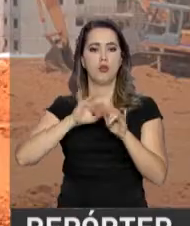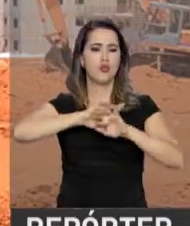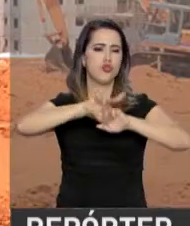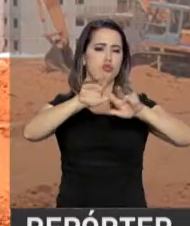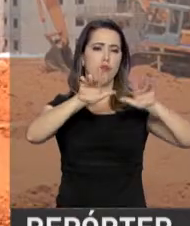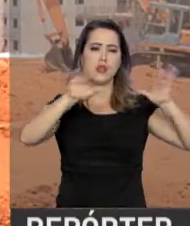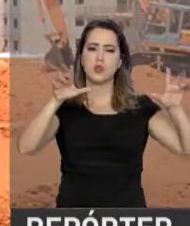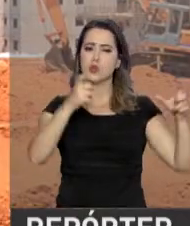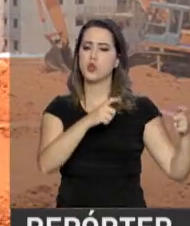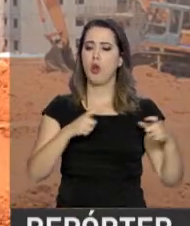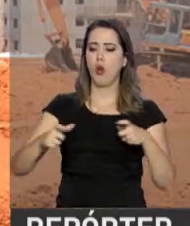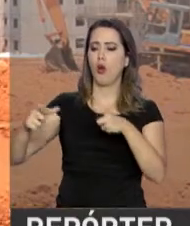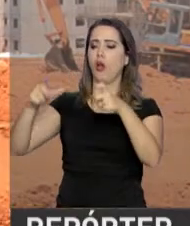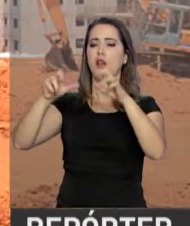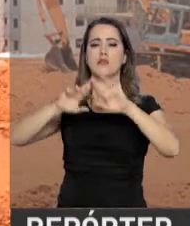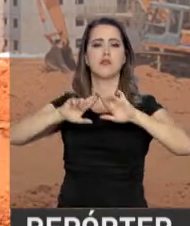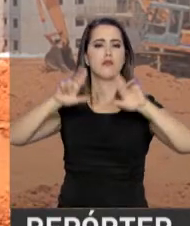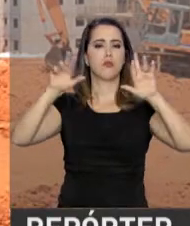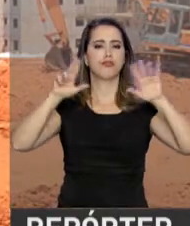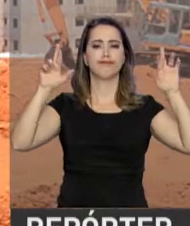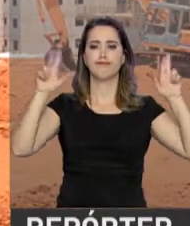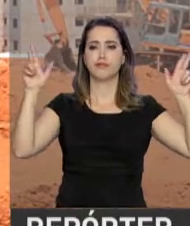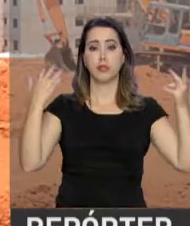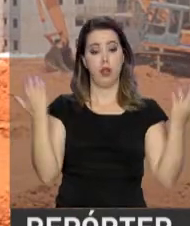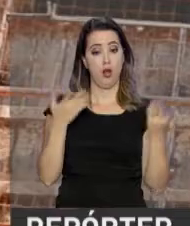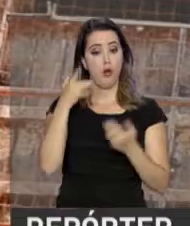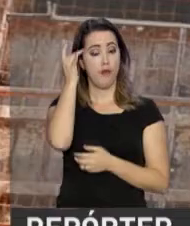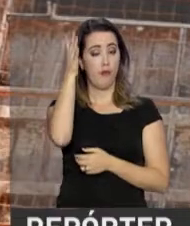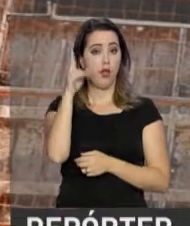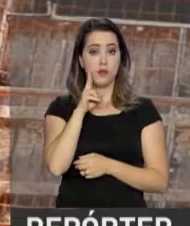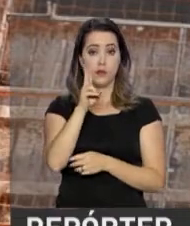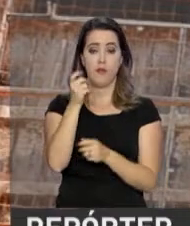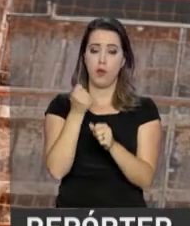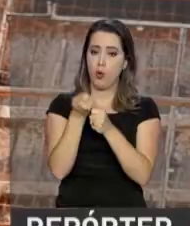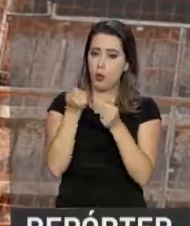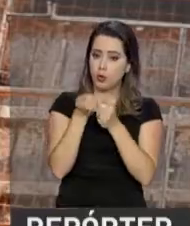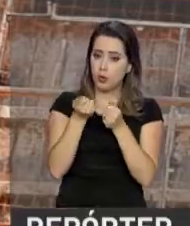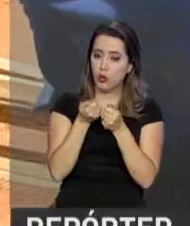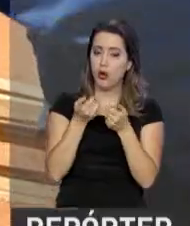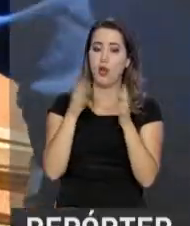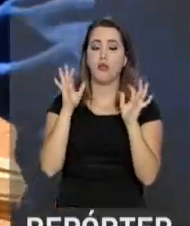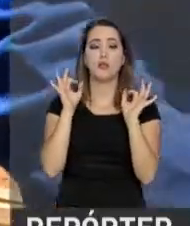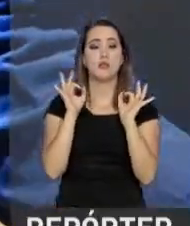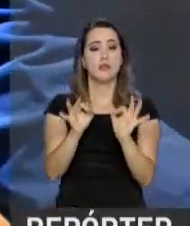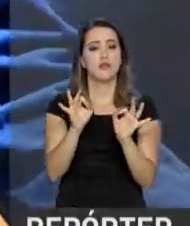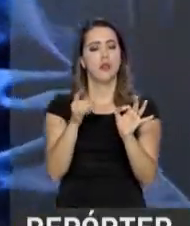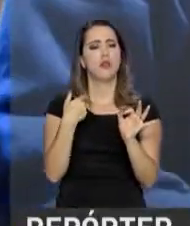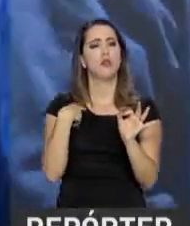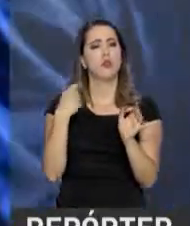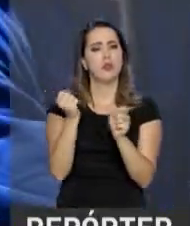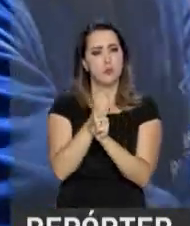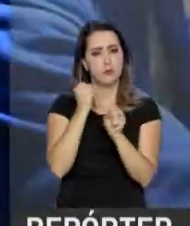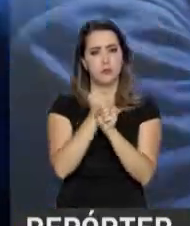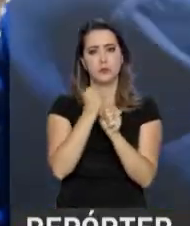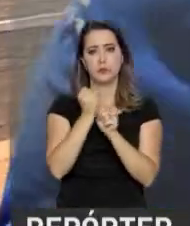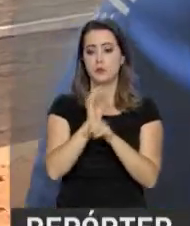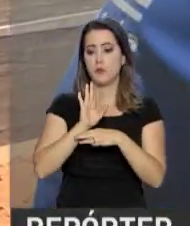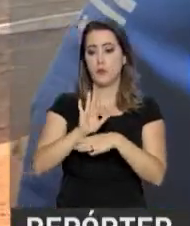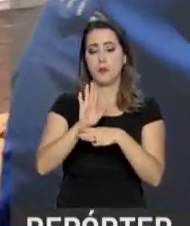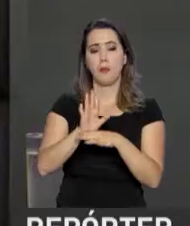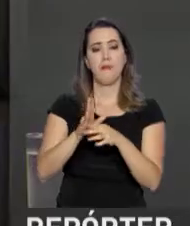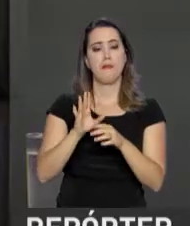em vários sistemas e para o cidadão uma forma mais fácil de controlar o andamento das obras que vão beneficiar a